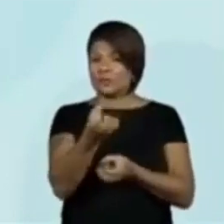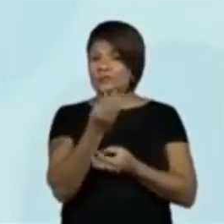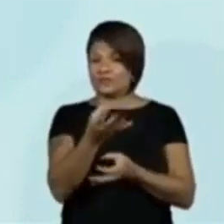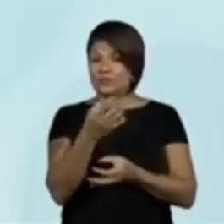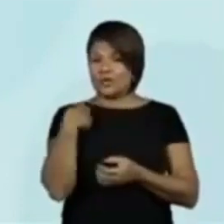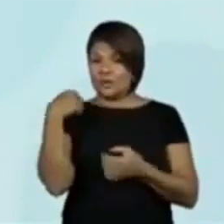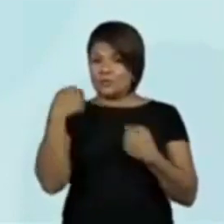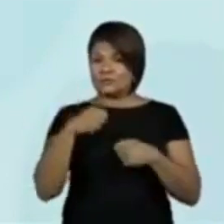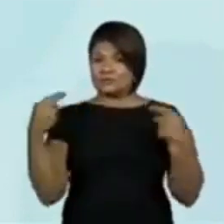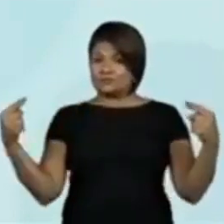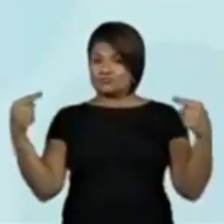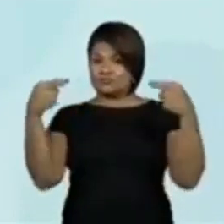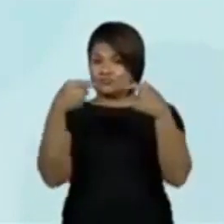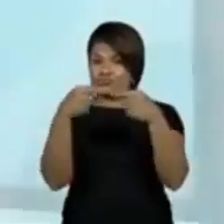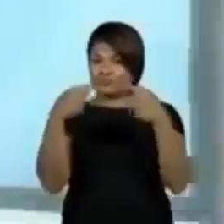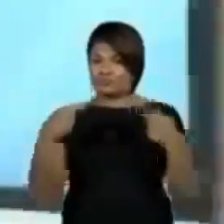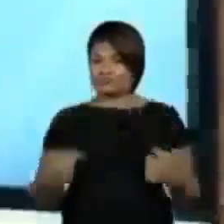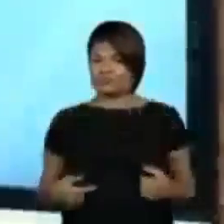Olhando